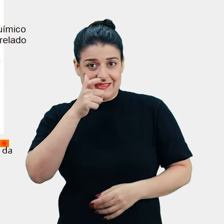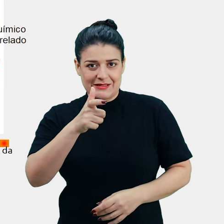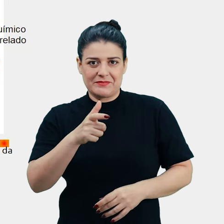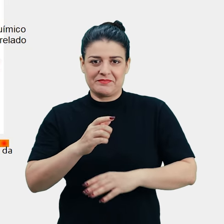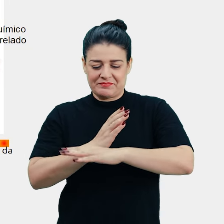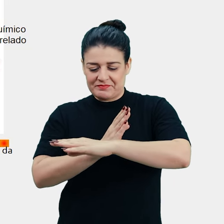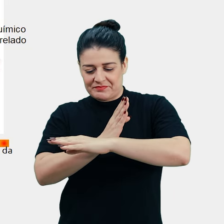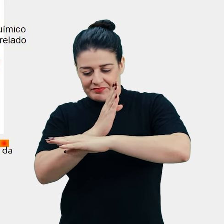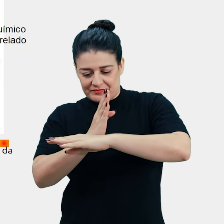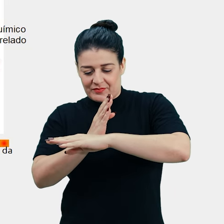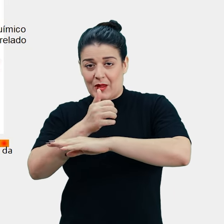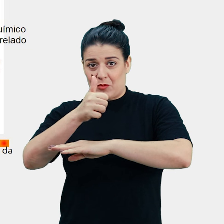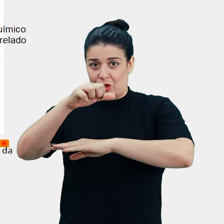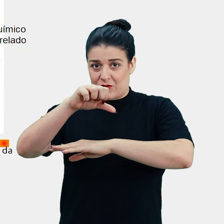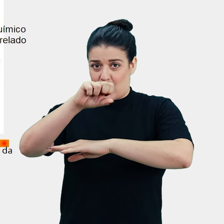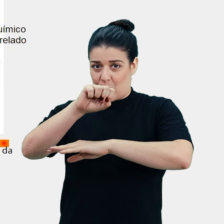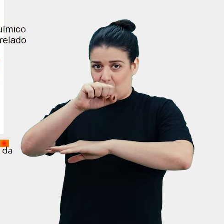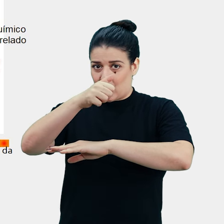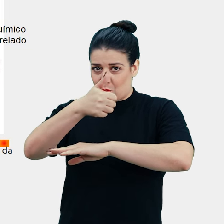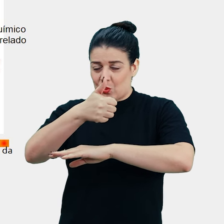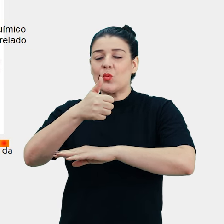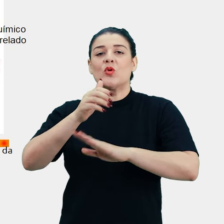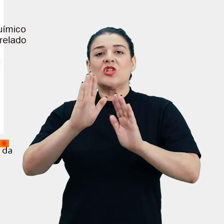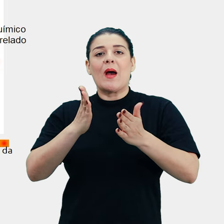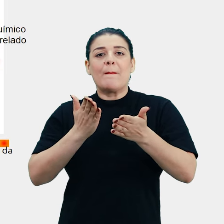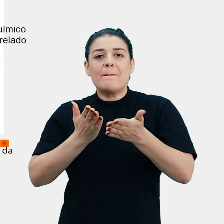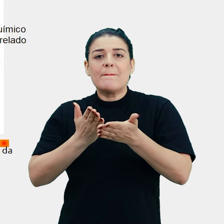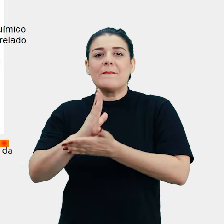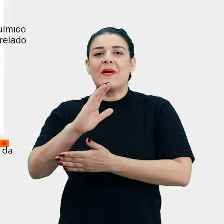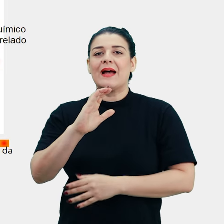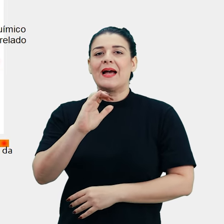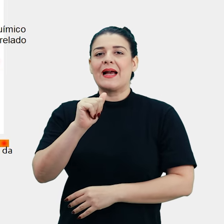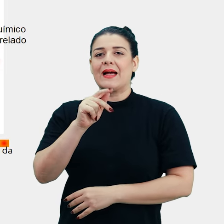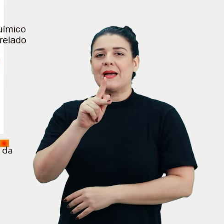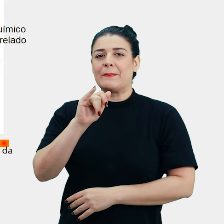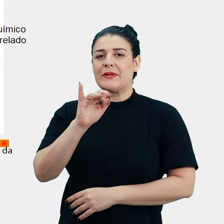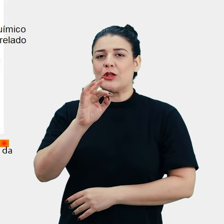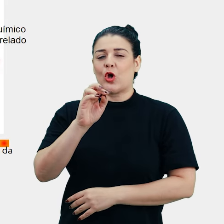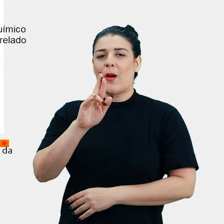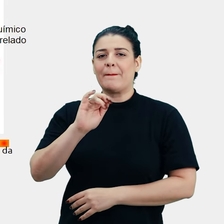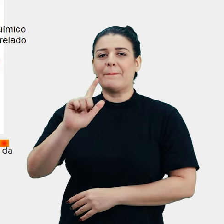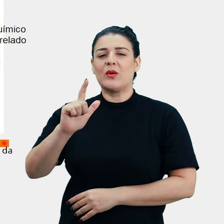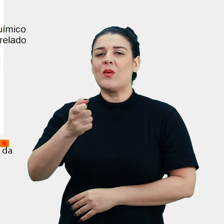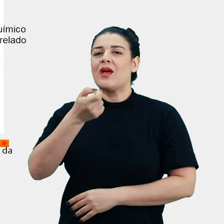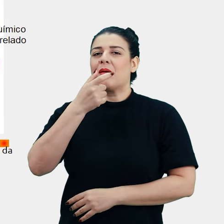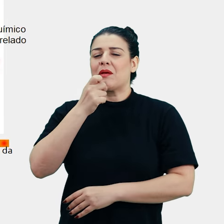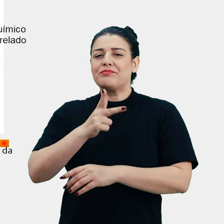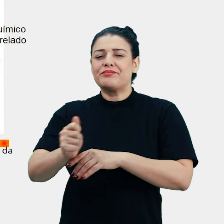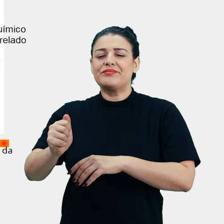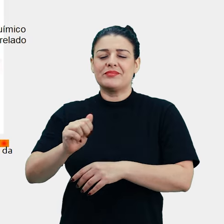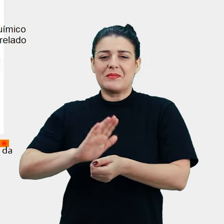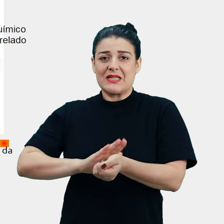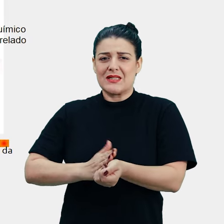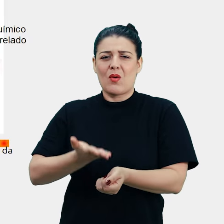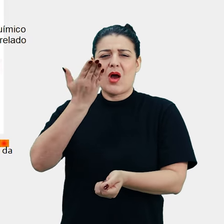lá em 1981, foi aprovado o uso do captopril, né, para o tratamento da hipertensão. E como